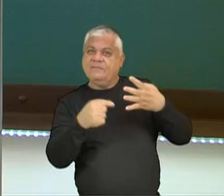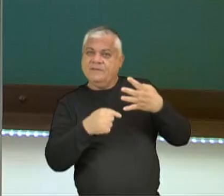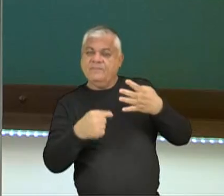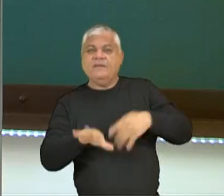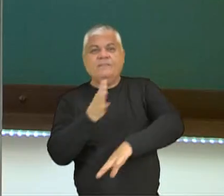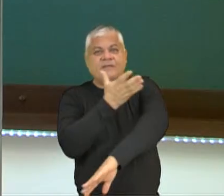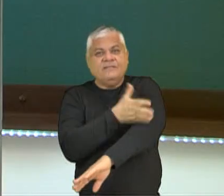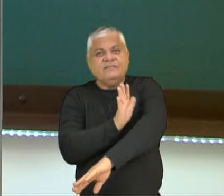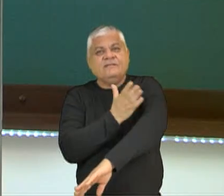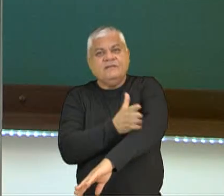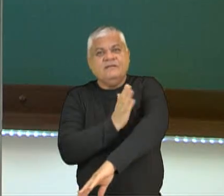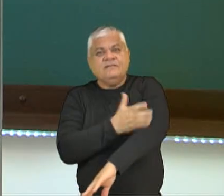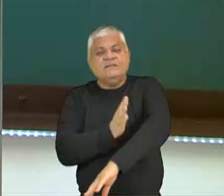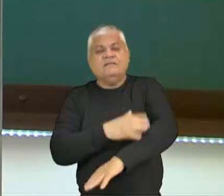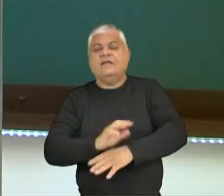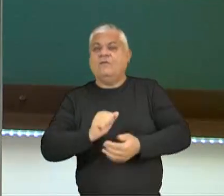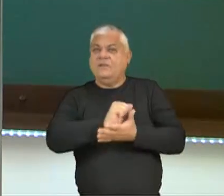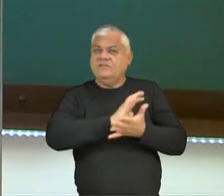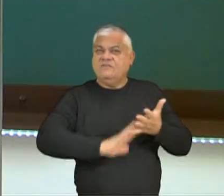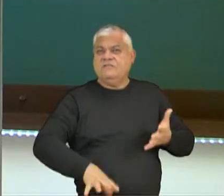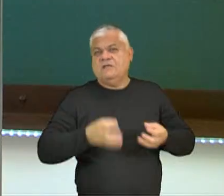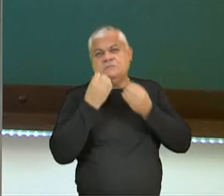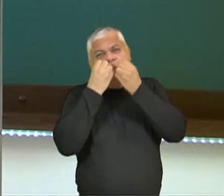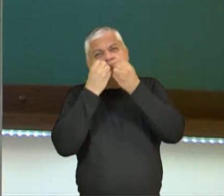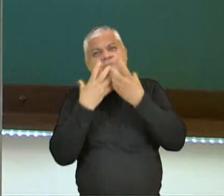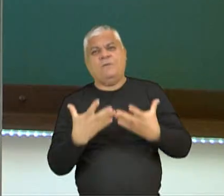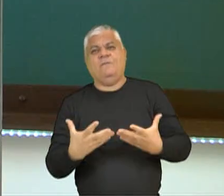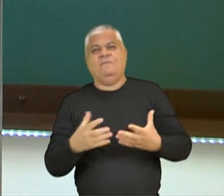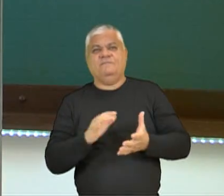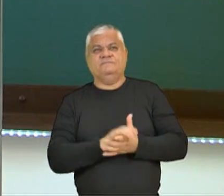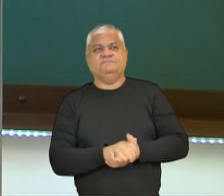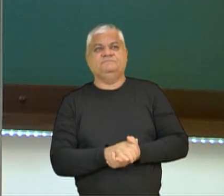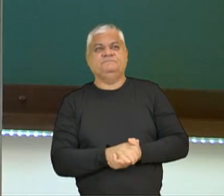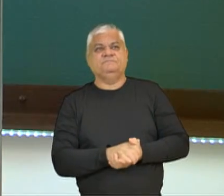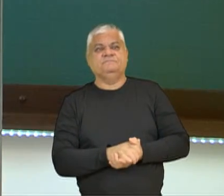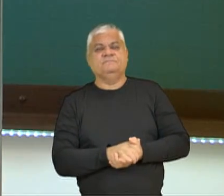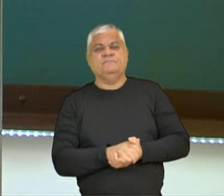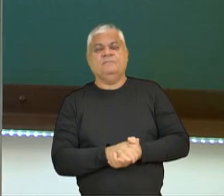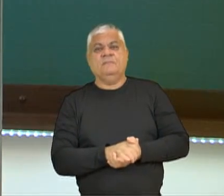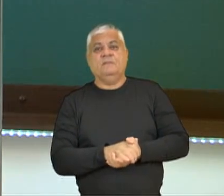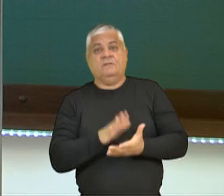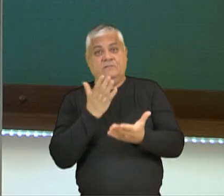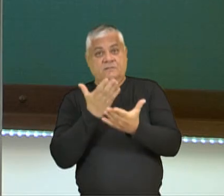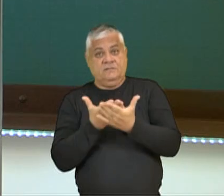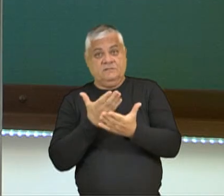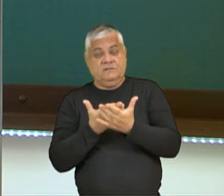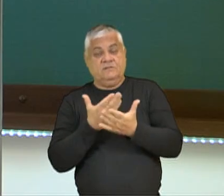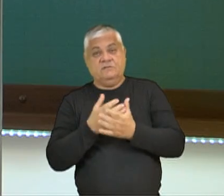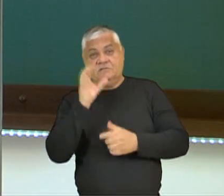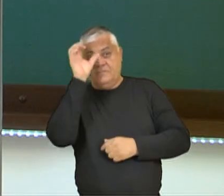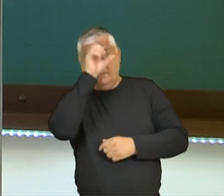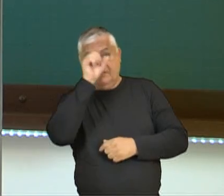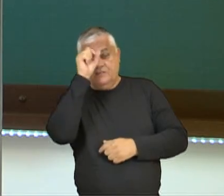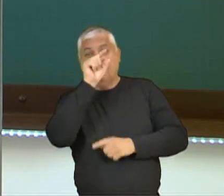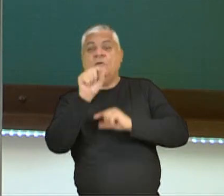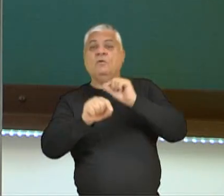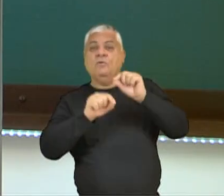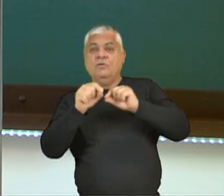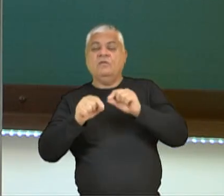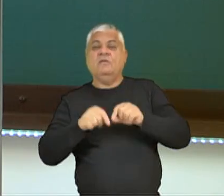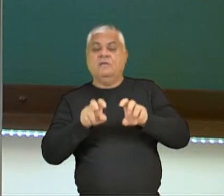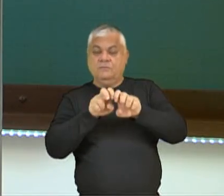possamos realizar aí um bom trabalho, né, fazendo essa simulação. Então, nessa aula, nós compreendemos o que é um